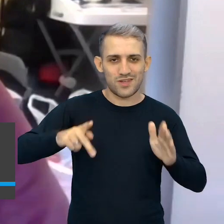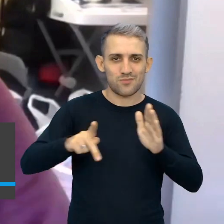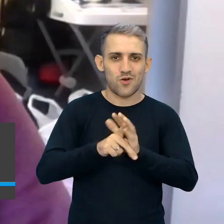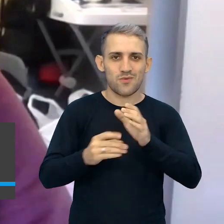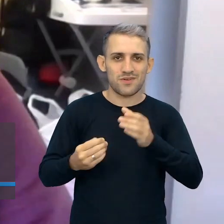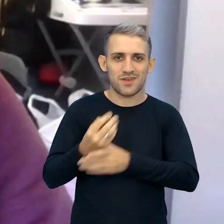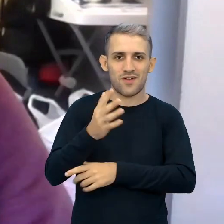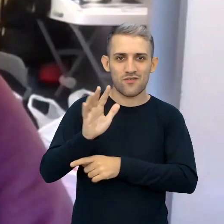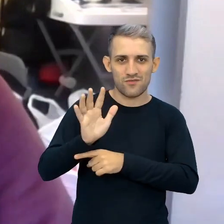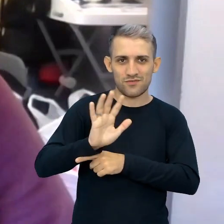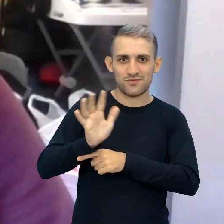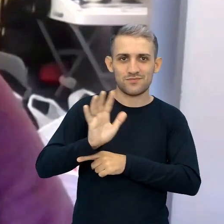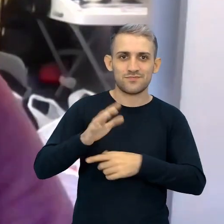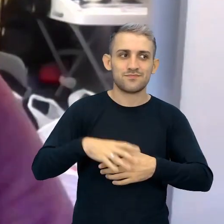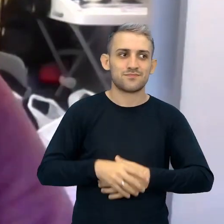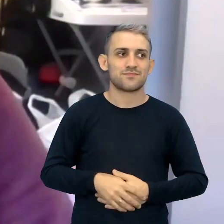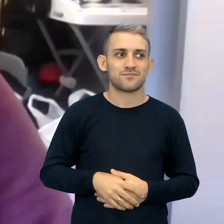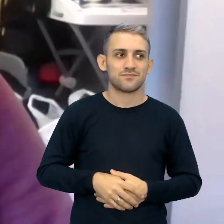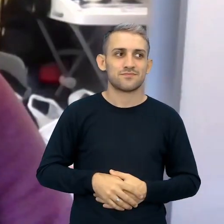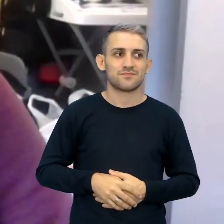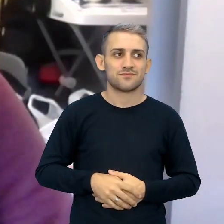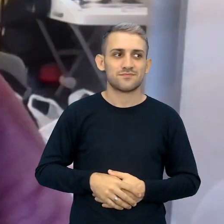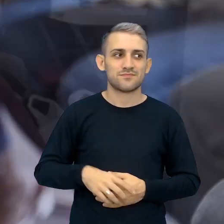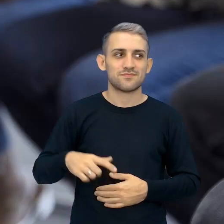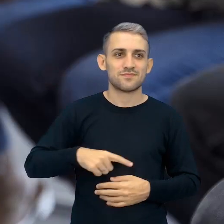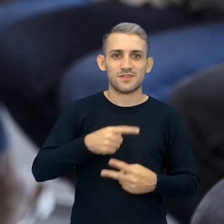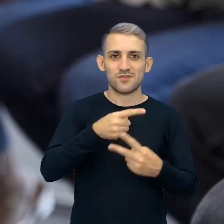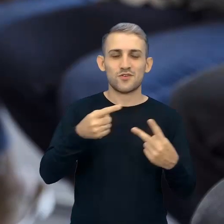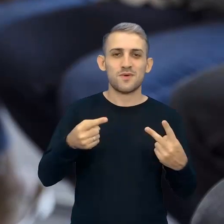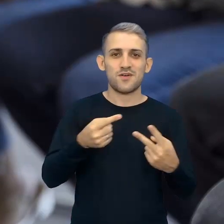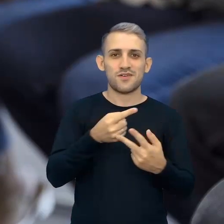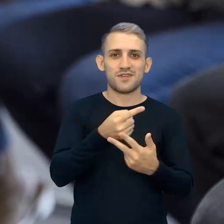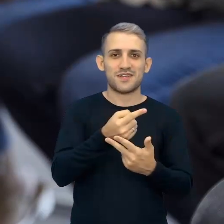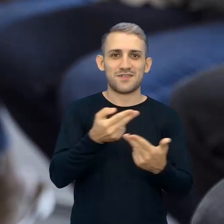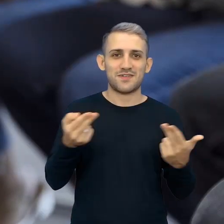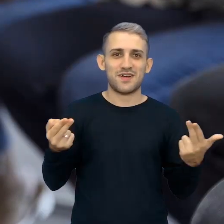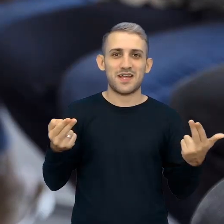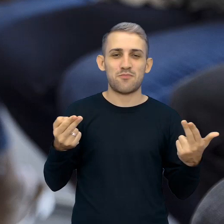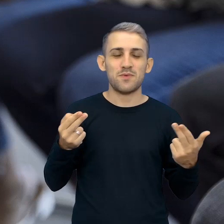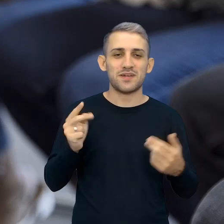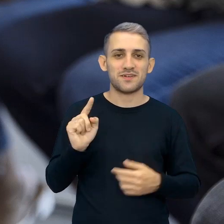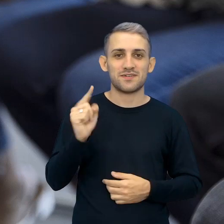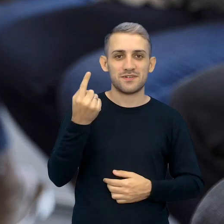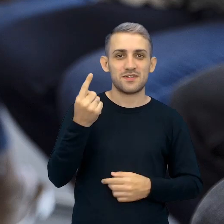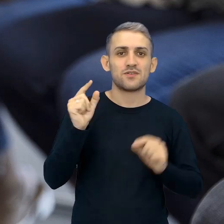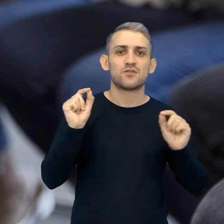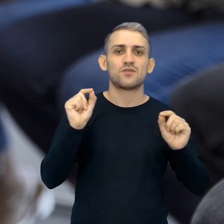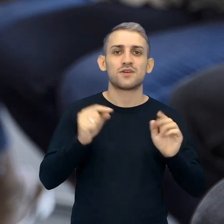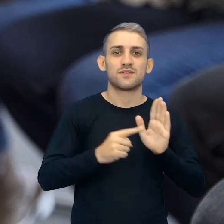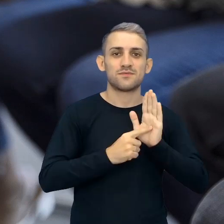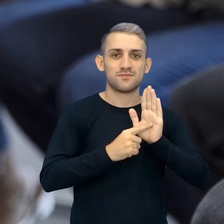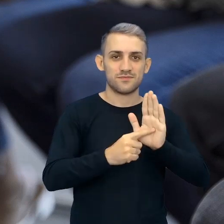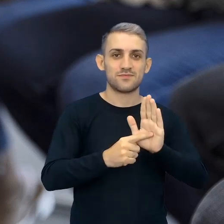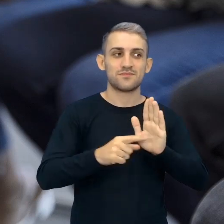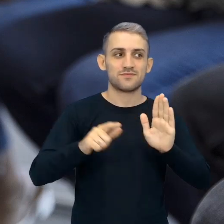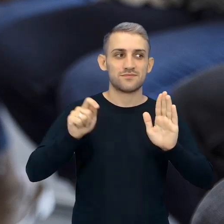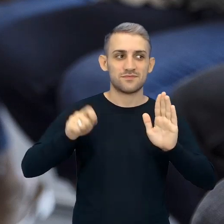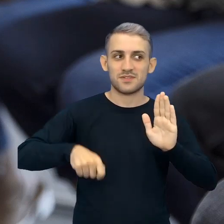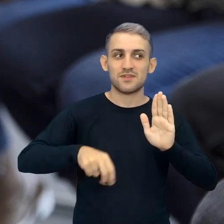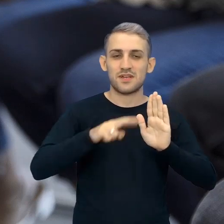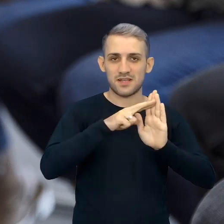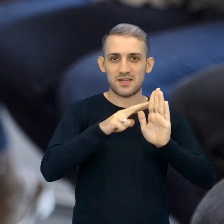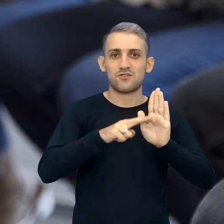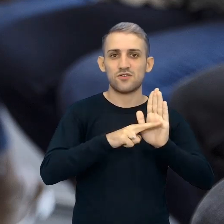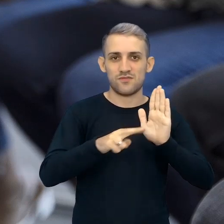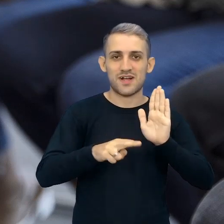filme. Duas coisas aí que eu achei legal que você falou. A primeira é mostrar que o roteiro ele